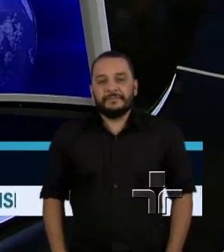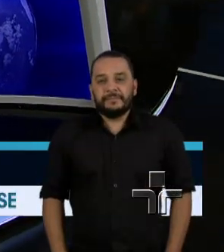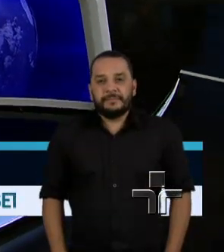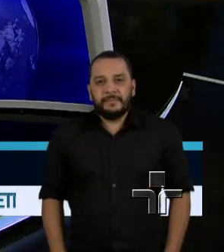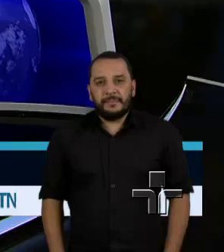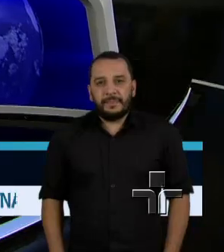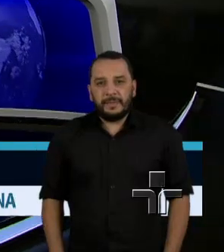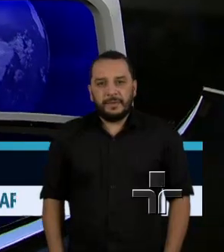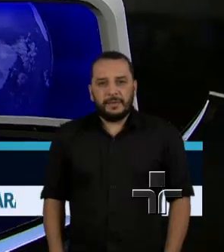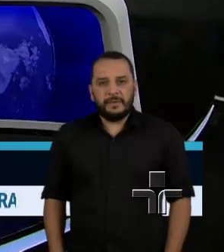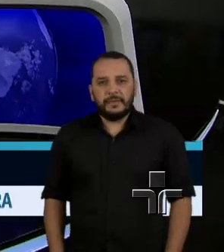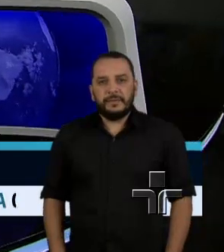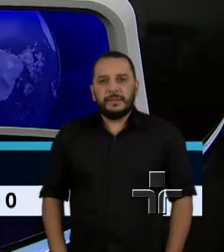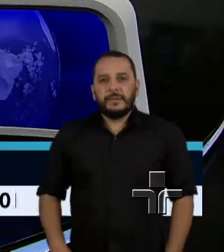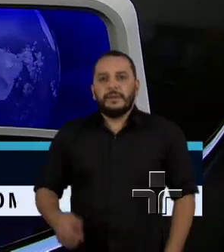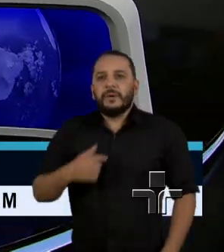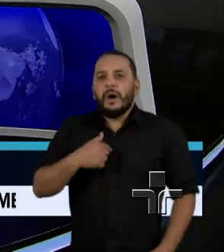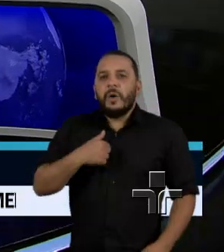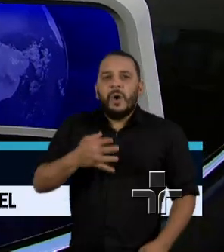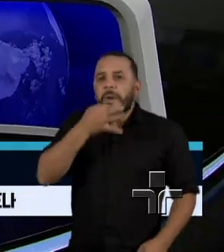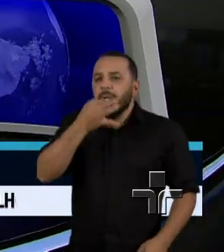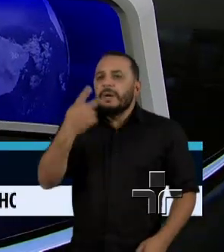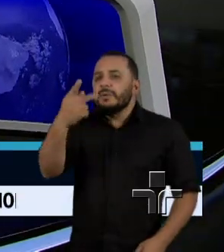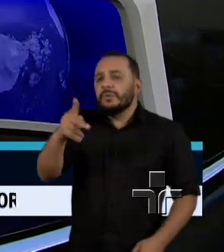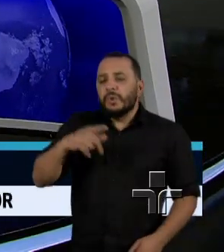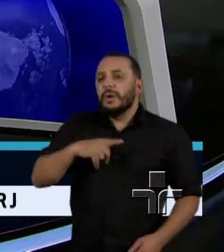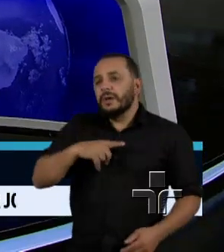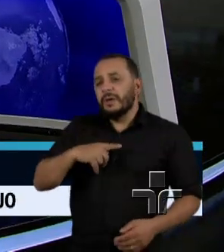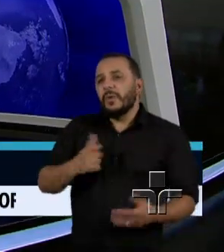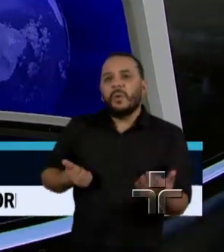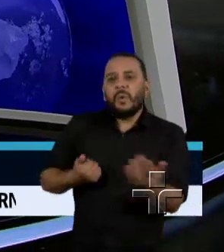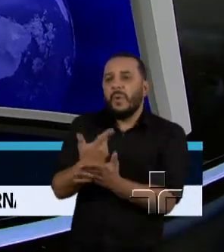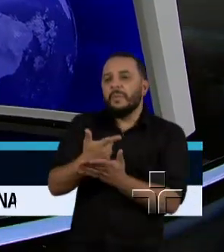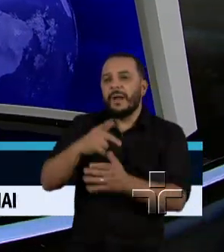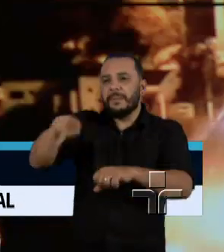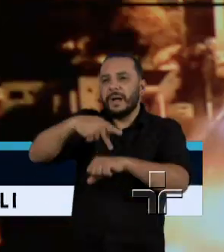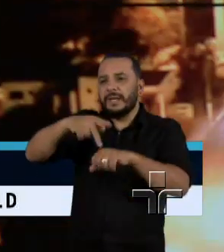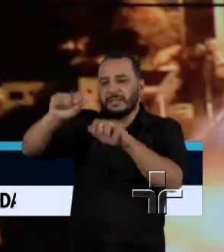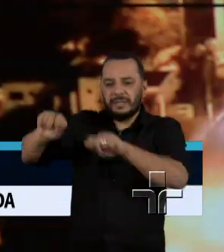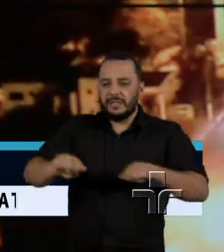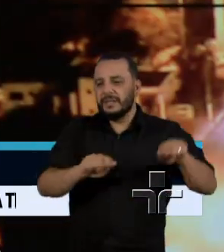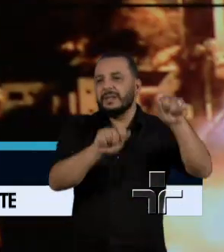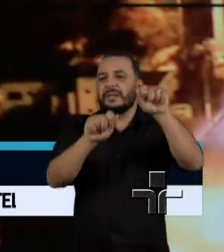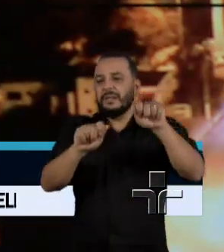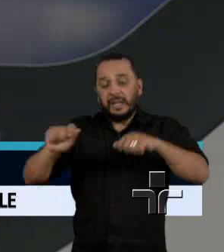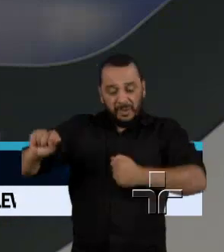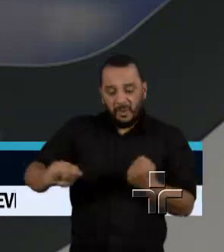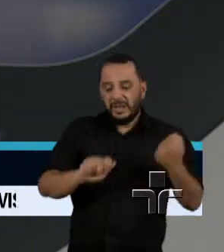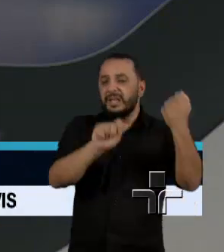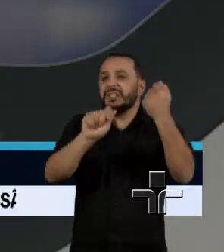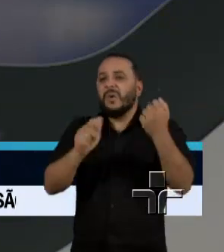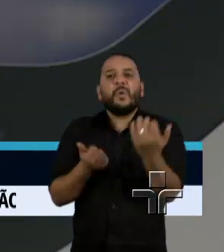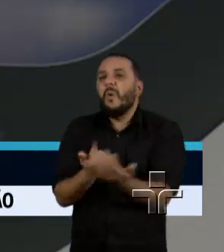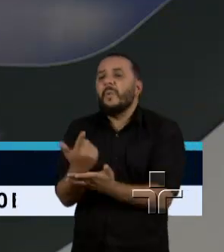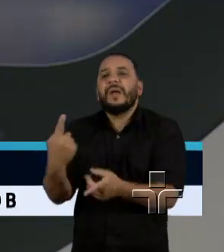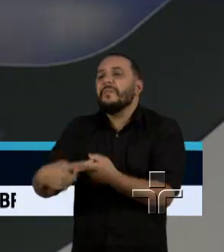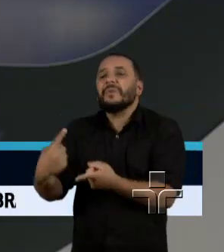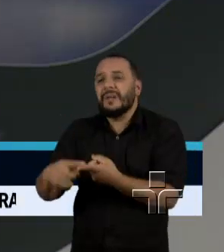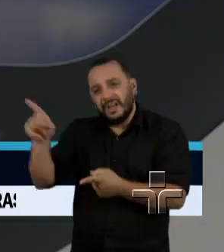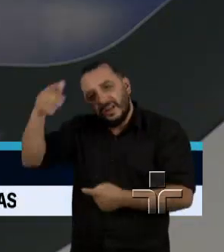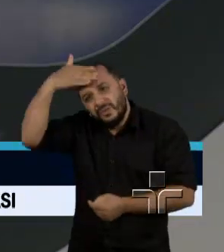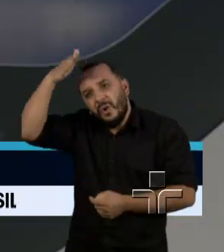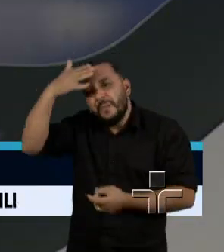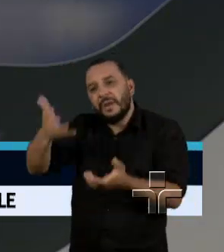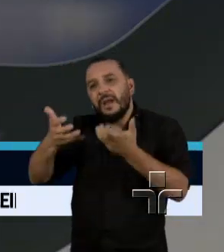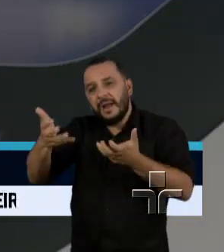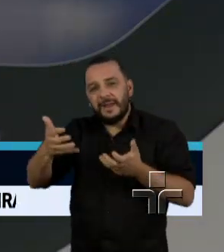opinião, qual a justificativa no interesse de Trump pela compra da Groenlândia? O que ele faria com a ilha? Parece, num primeiro